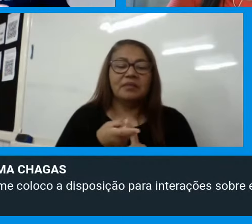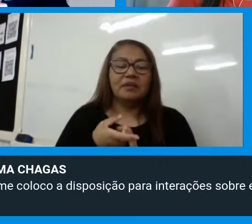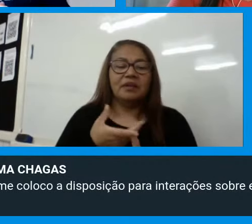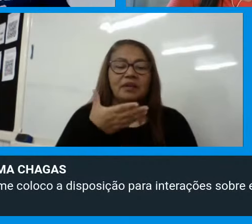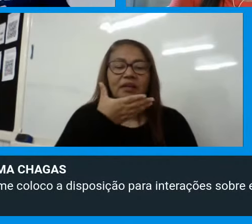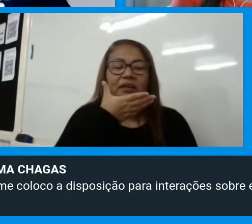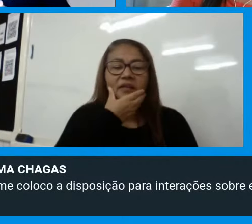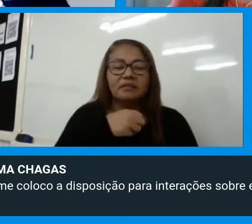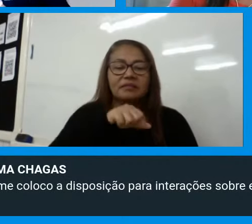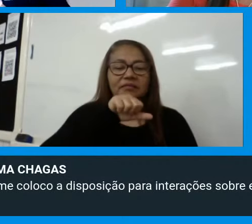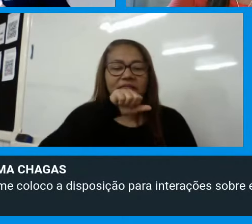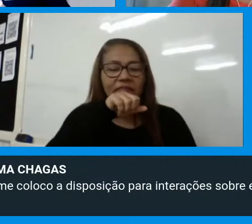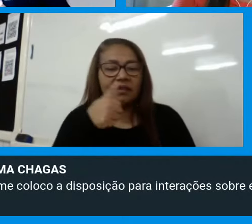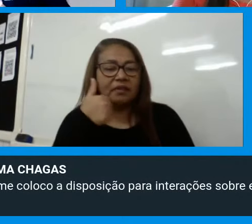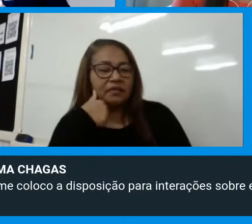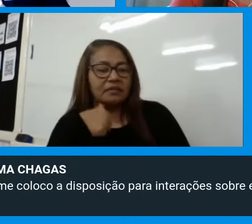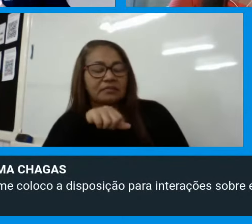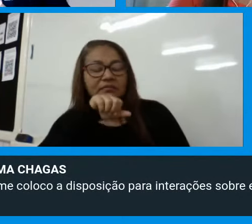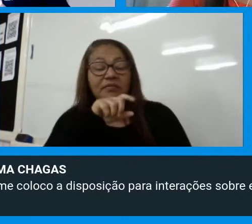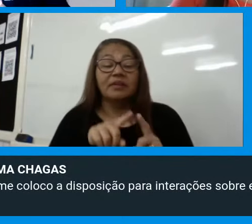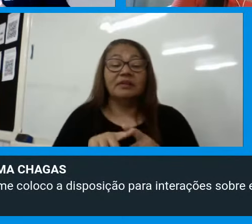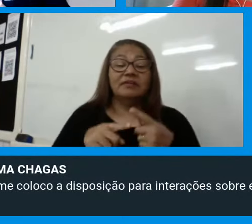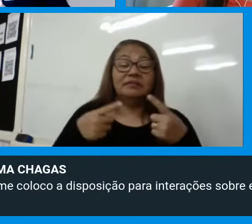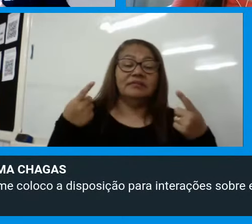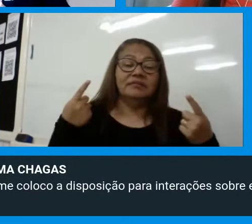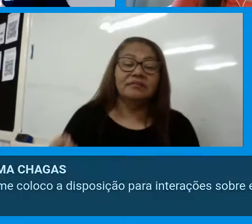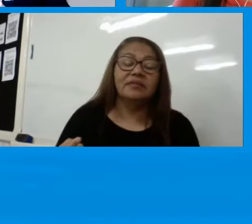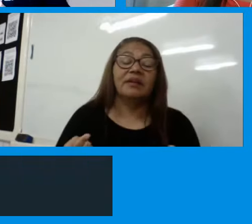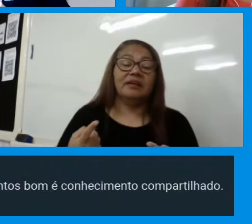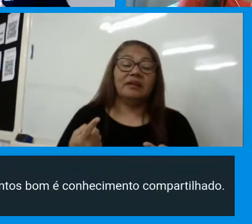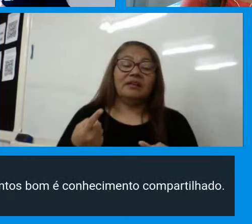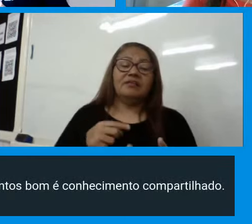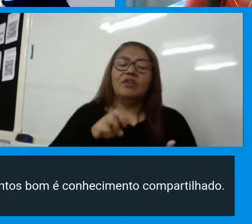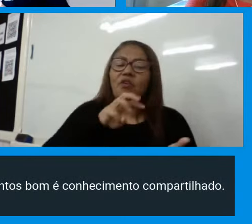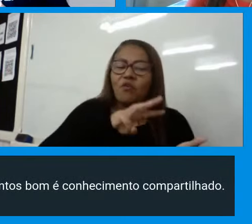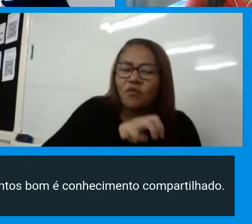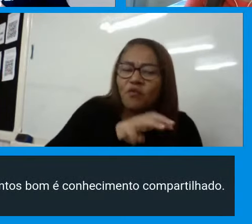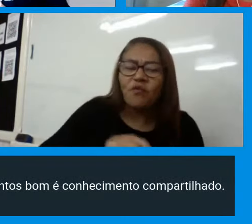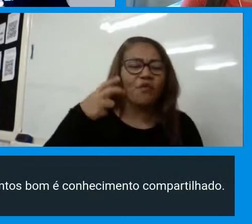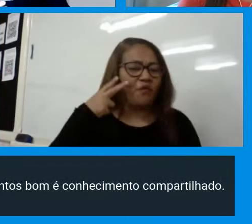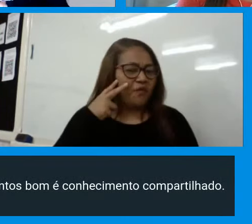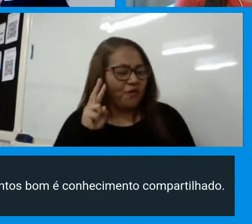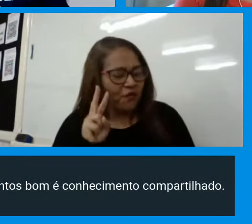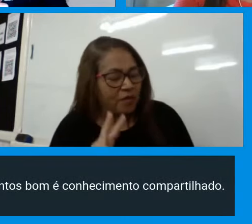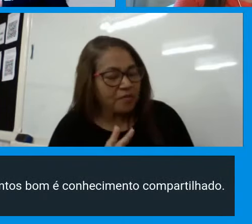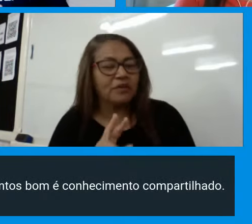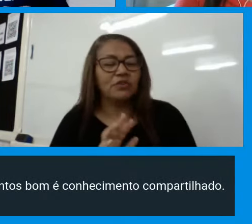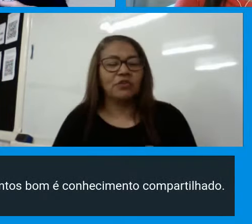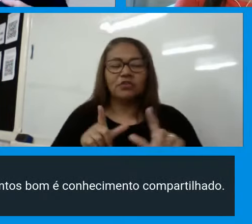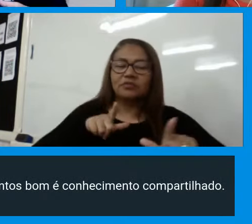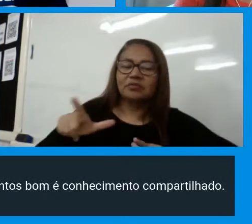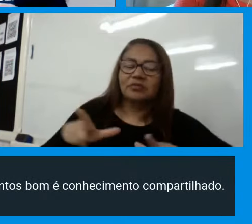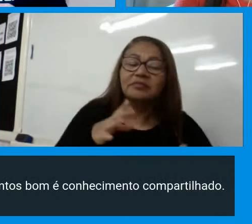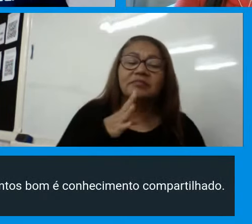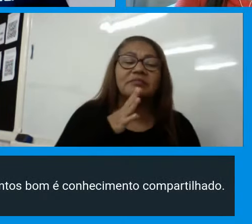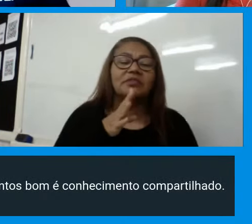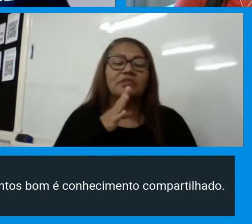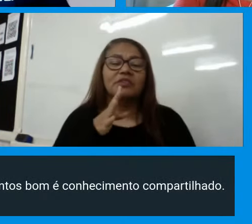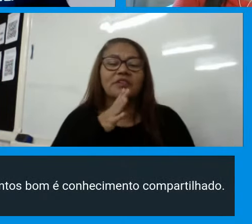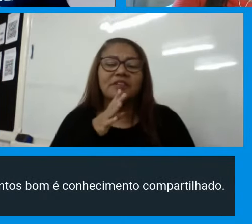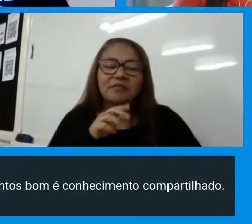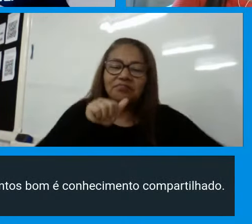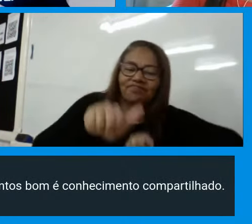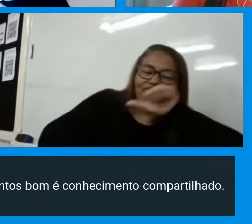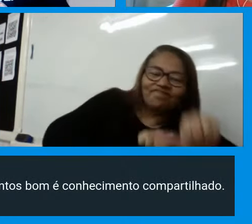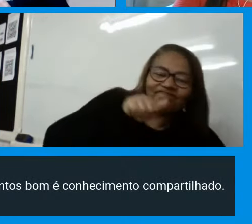rever algumas situações, encaixes e metodologias. É um trabalho de conhecimento e reinvenção a